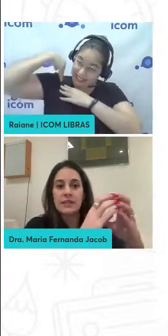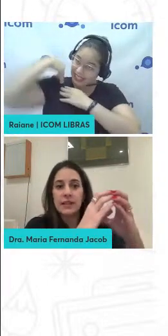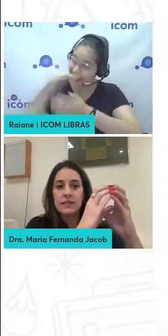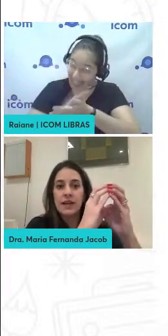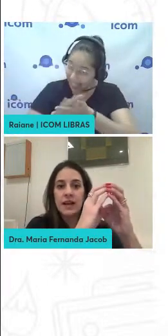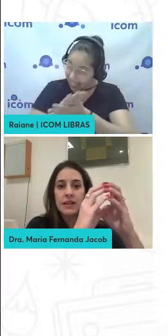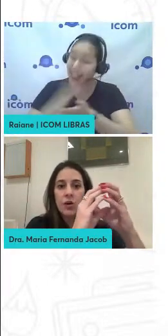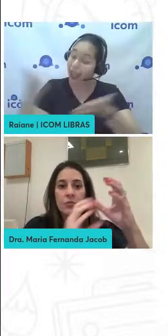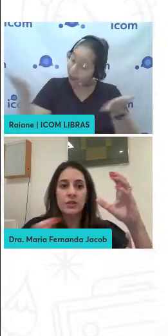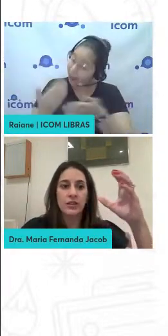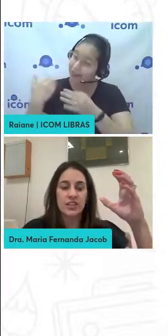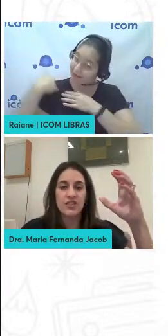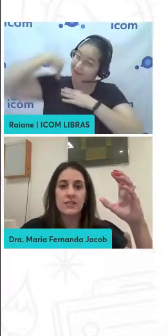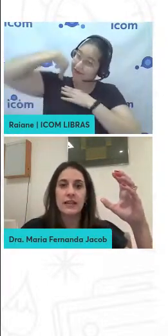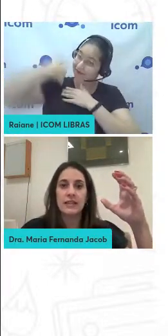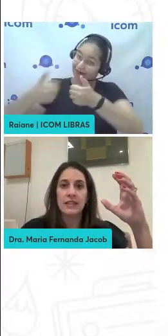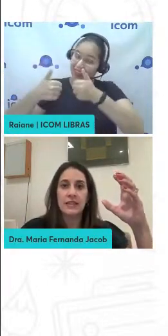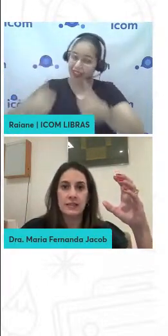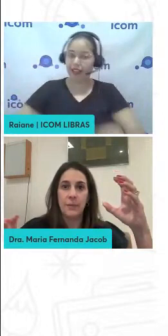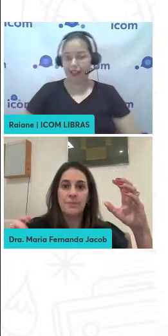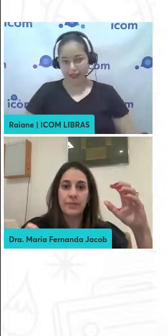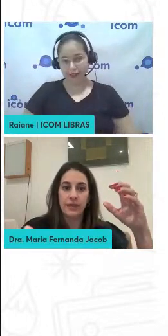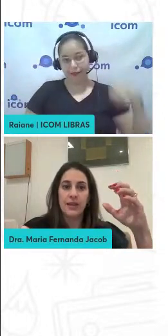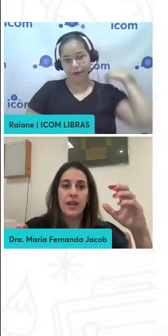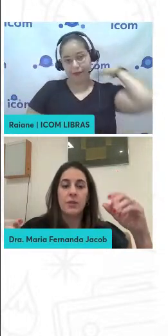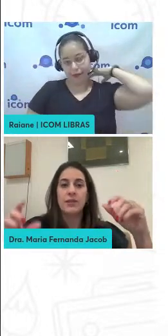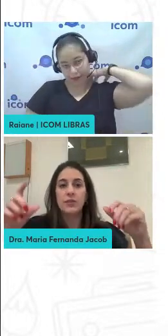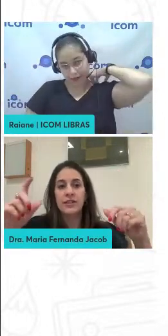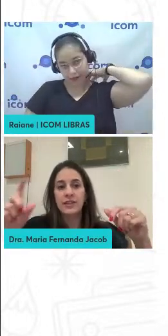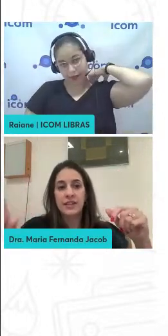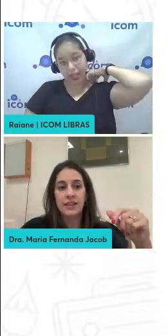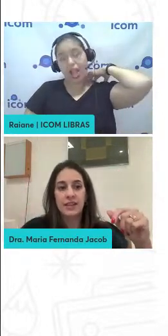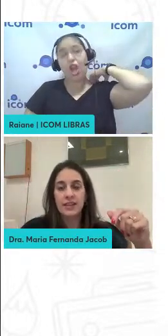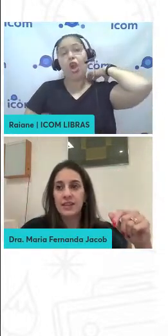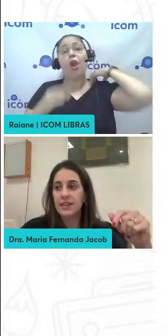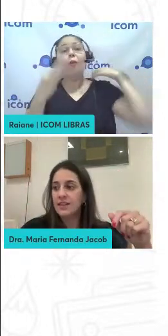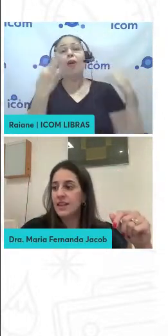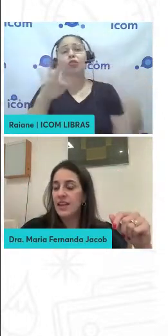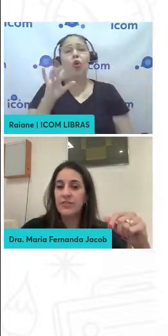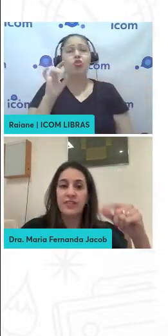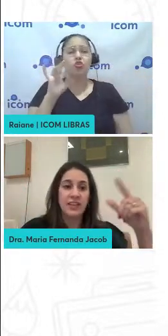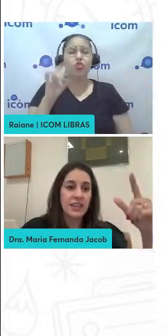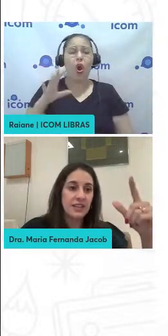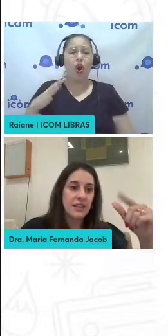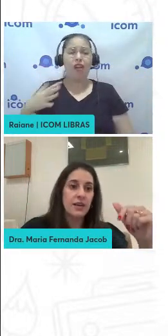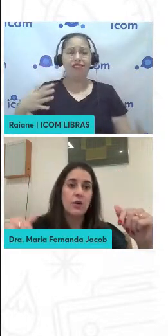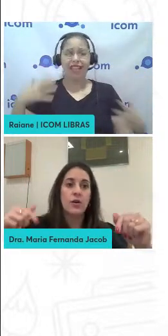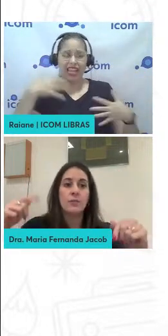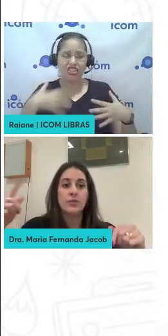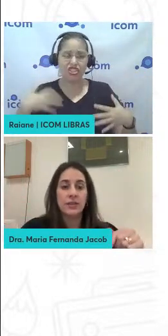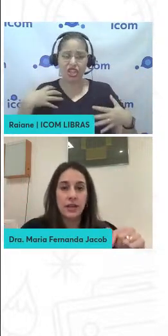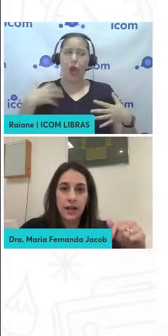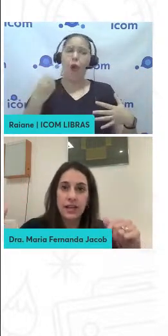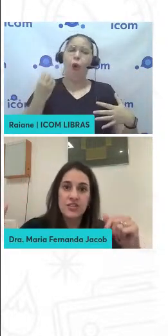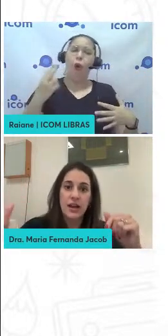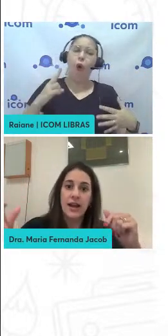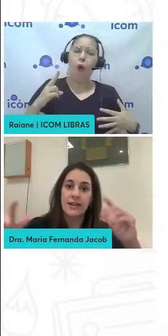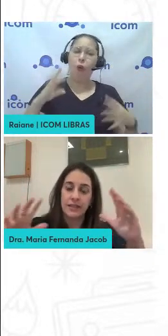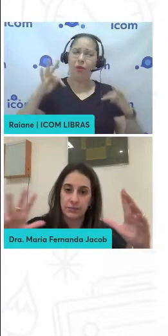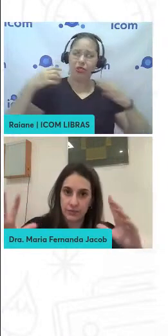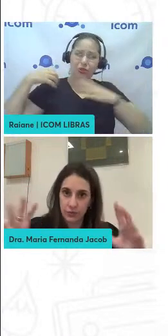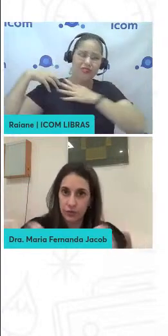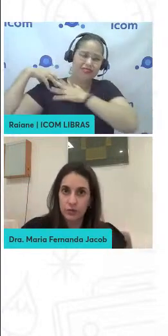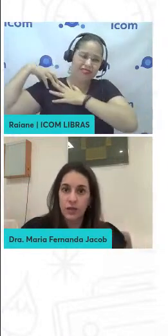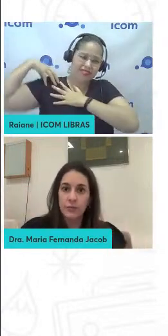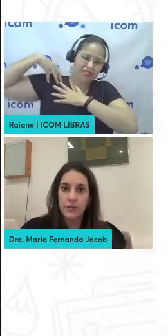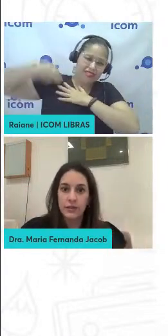dor centralizada ou uma dor que distaliza? É uma dor que é referida ou é uma dor que é